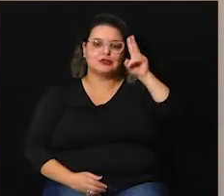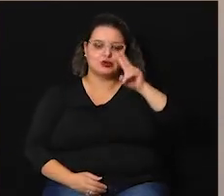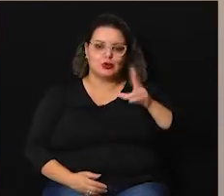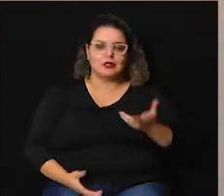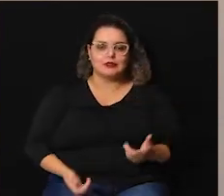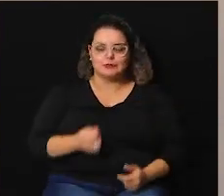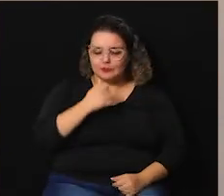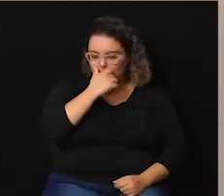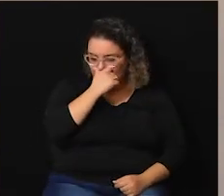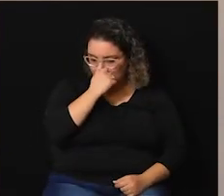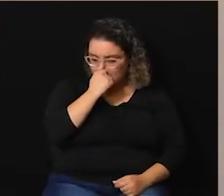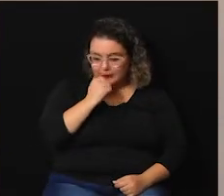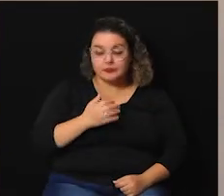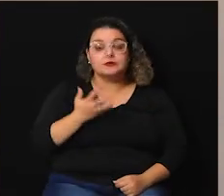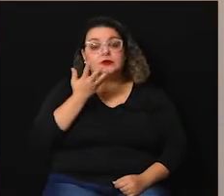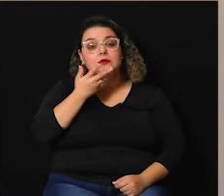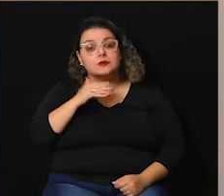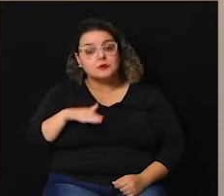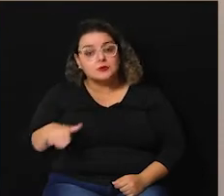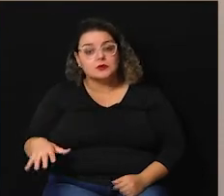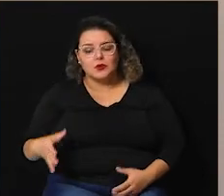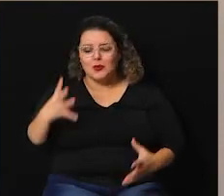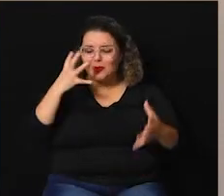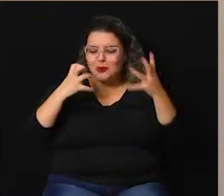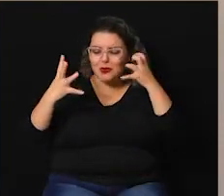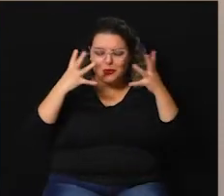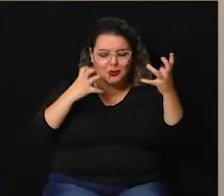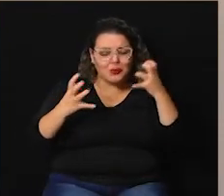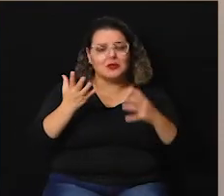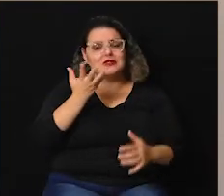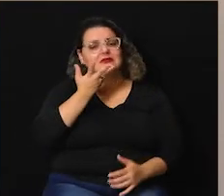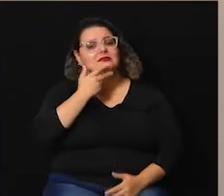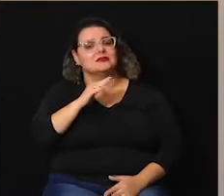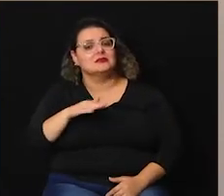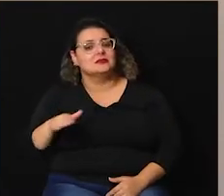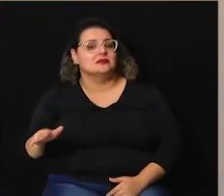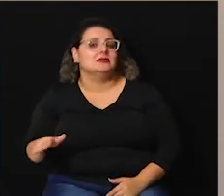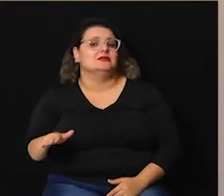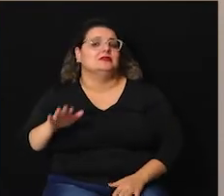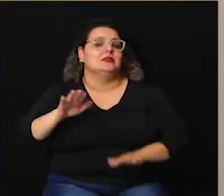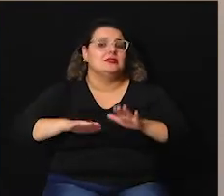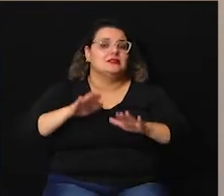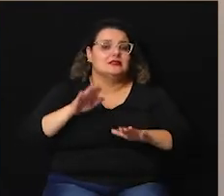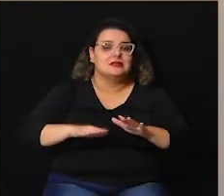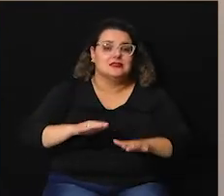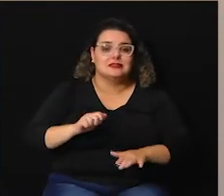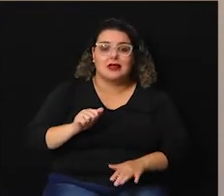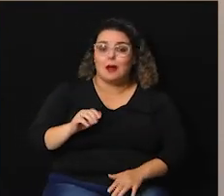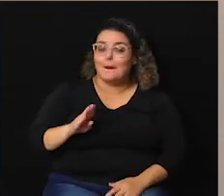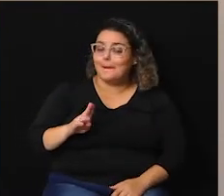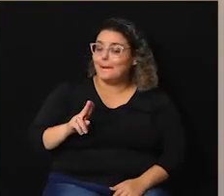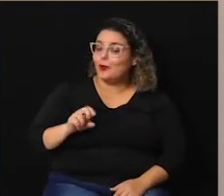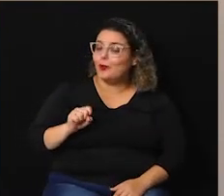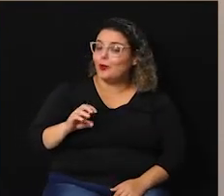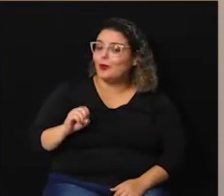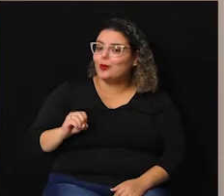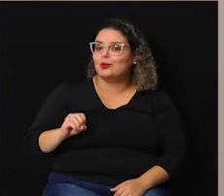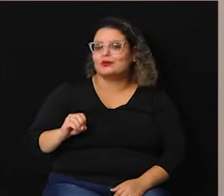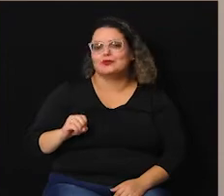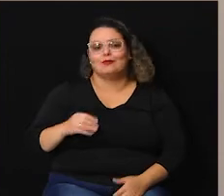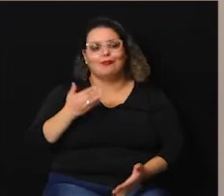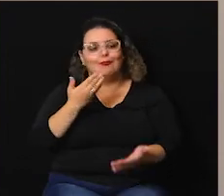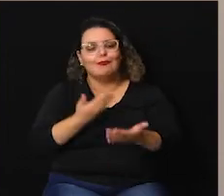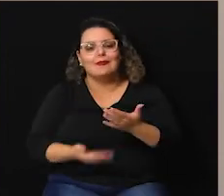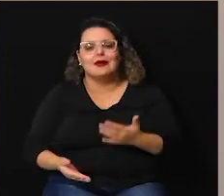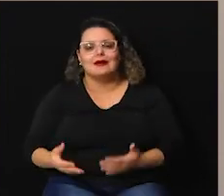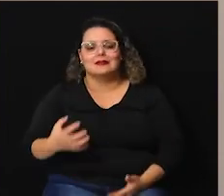pessoa, a gente falou da criança, o estresse na infância, algum tipo de abuso na infância, perdas,